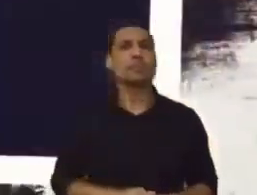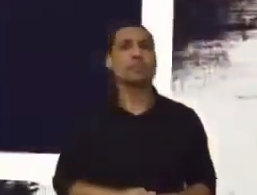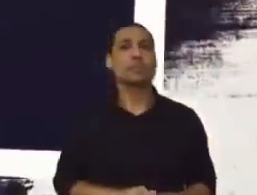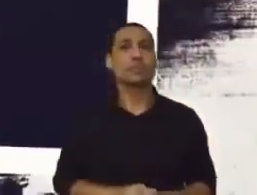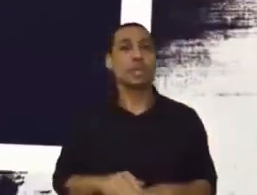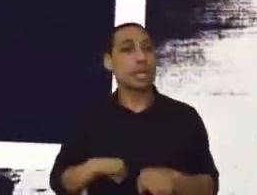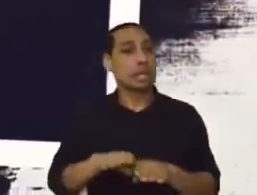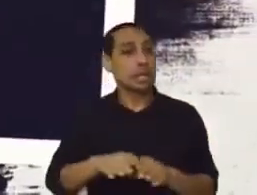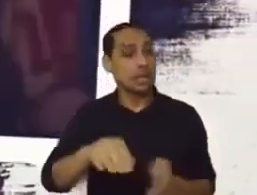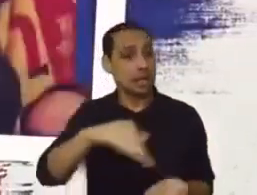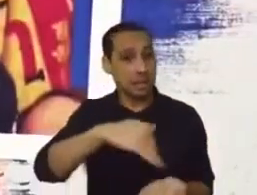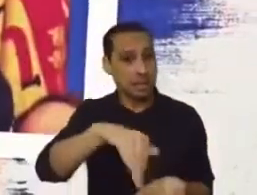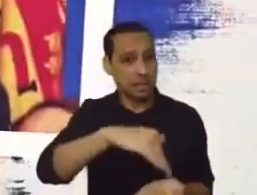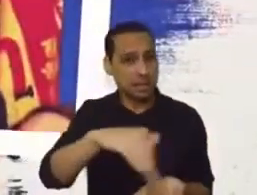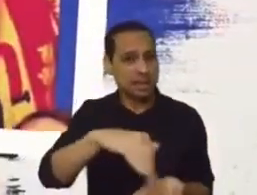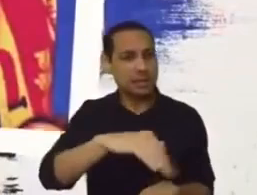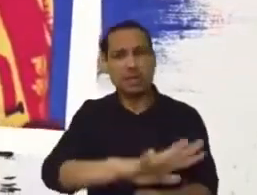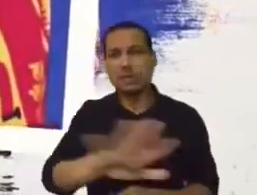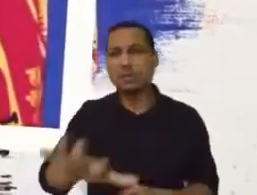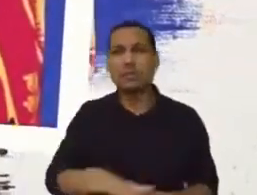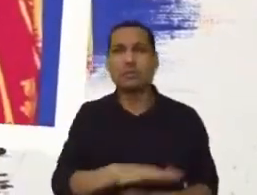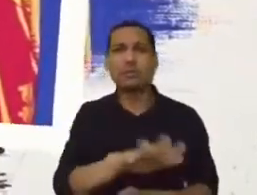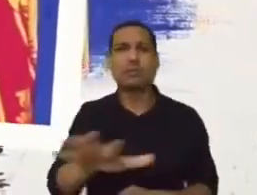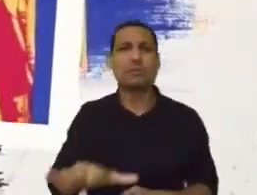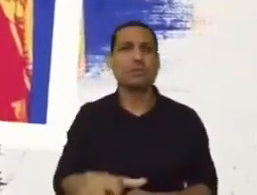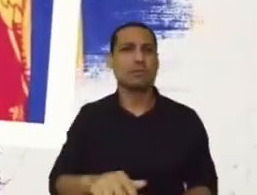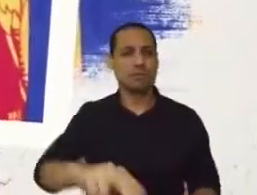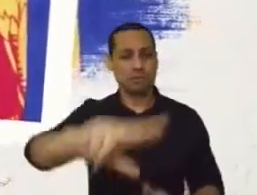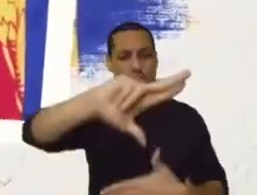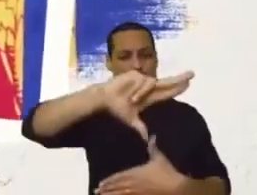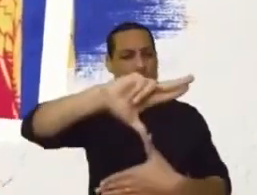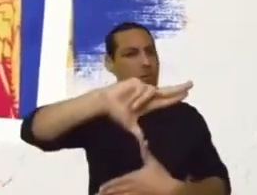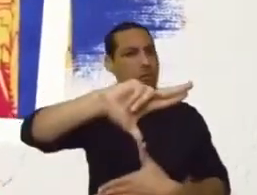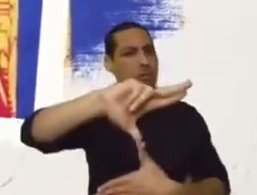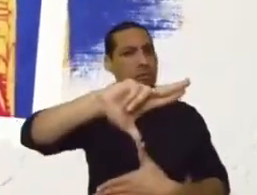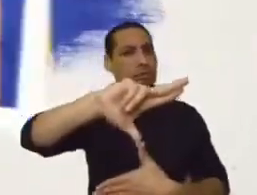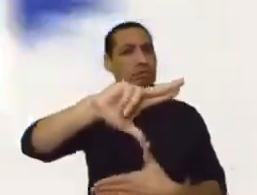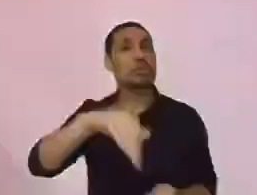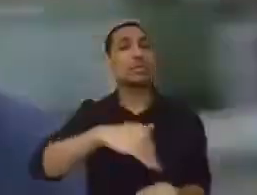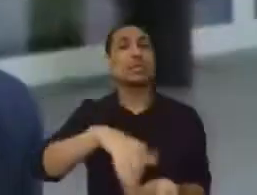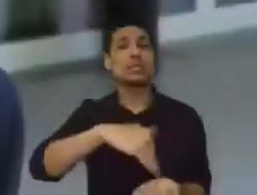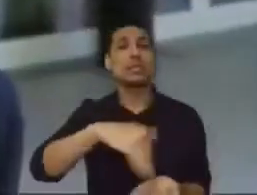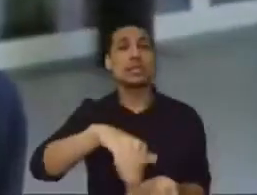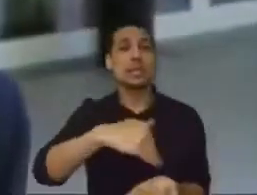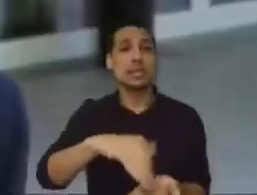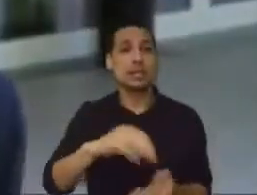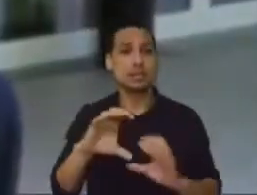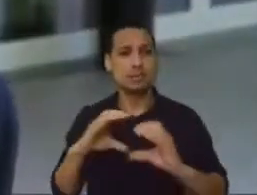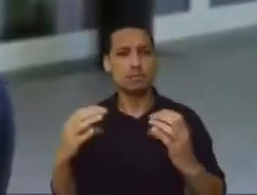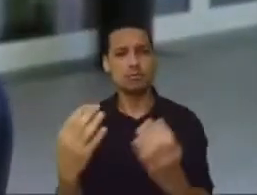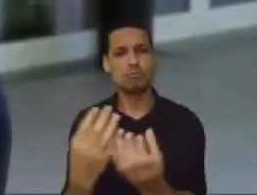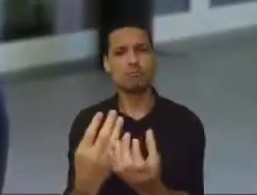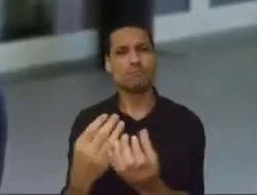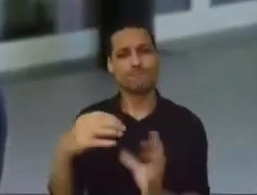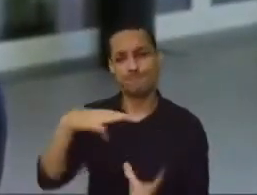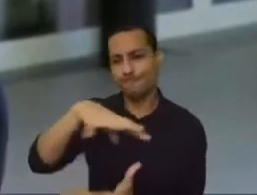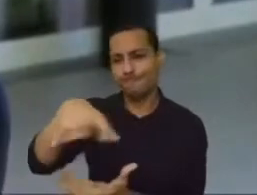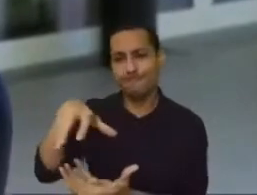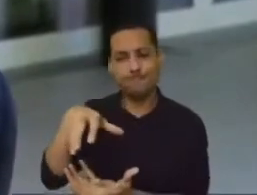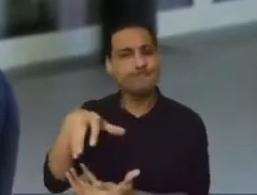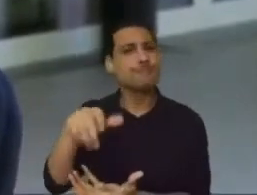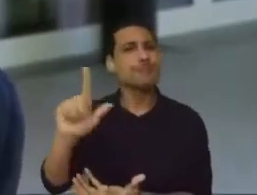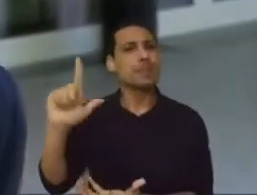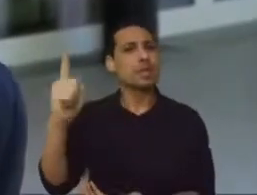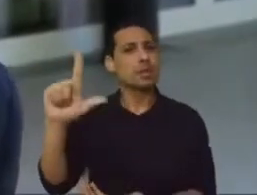das Centrais Sindicais do Cone Sul e secretário-executivo do Comitê Internacional Lula Livre. Além de defender os